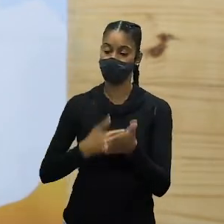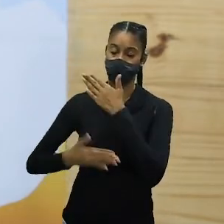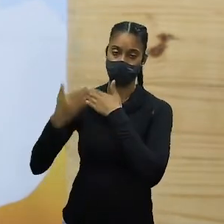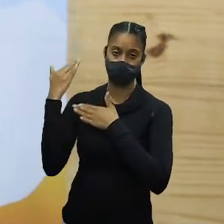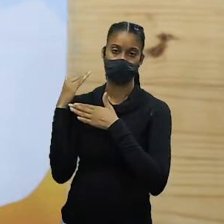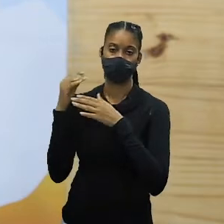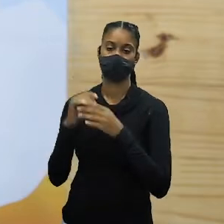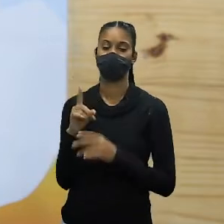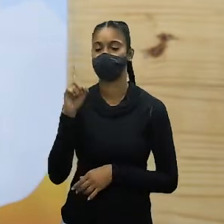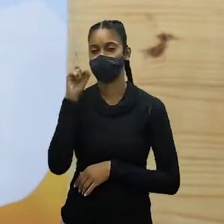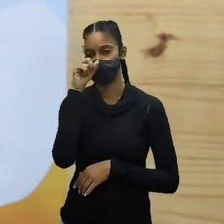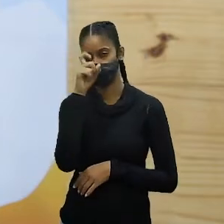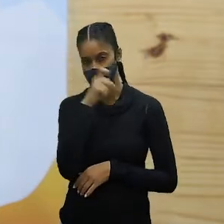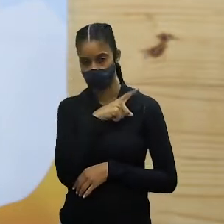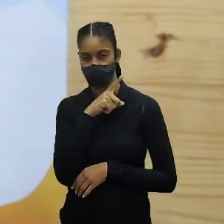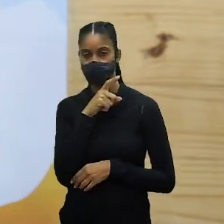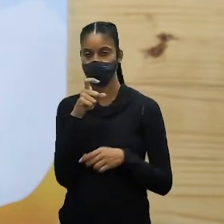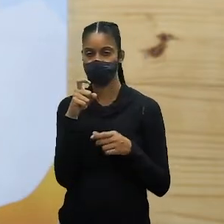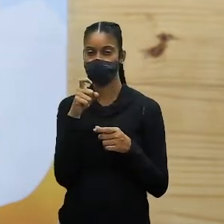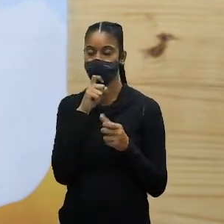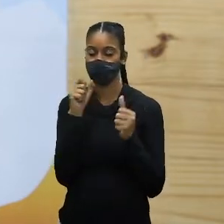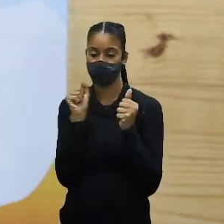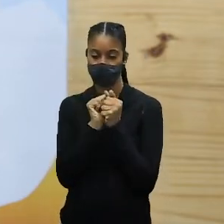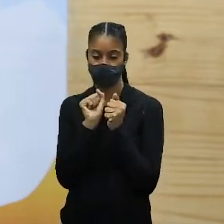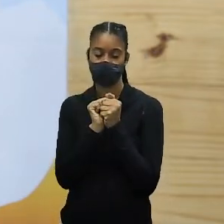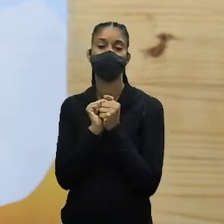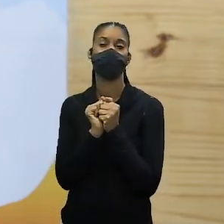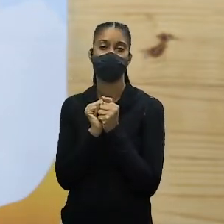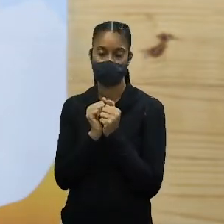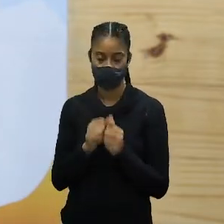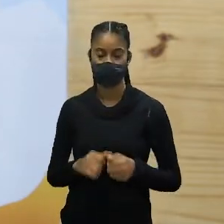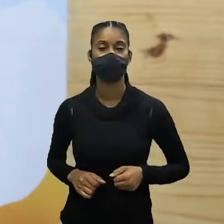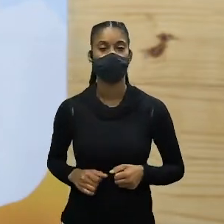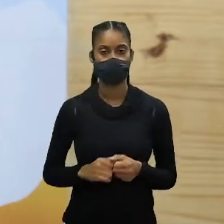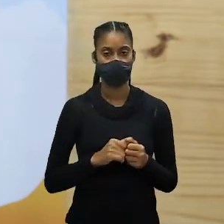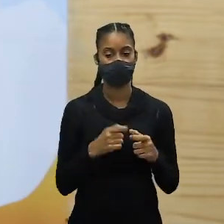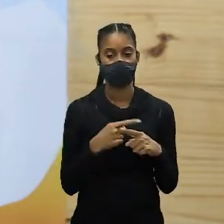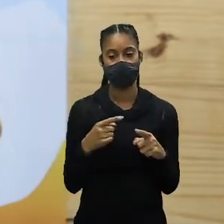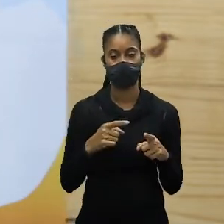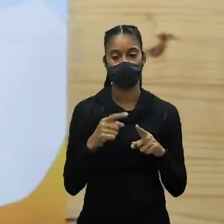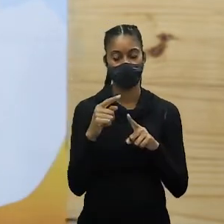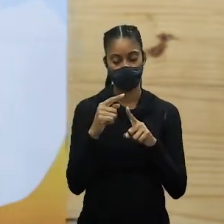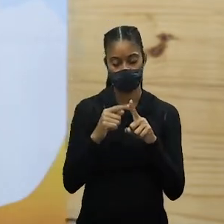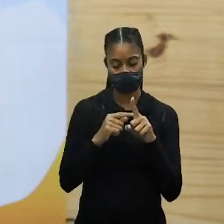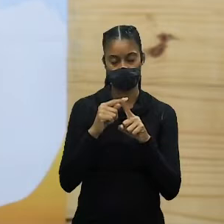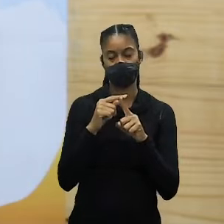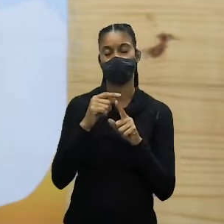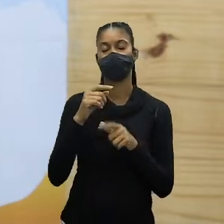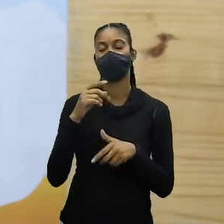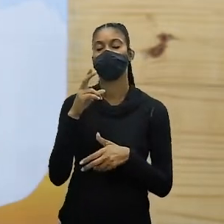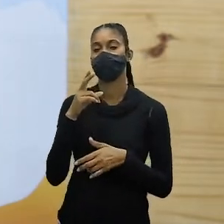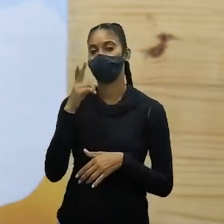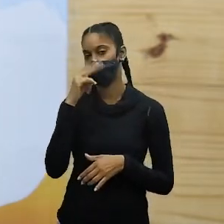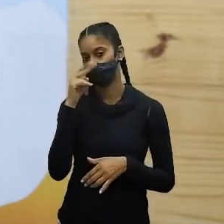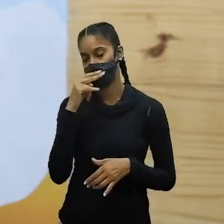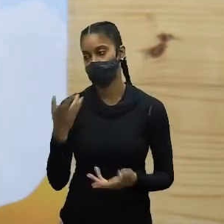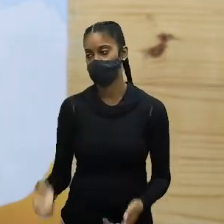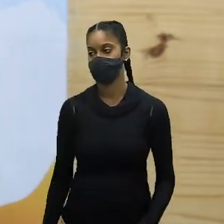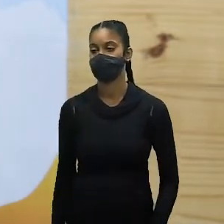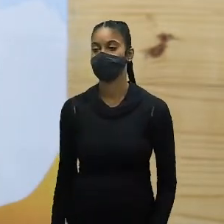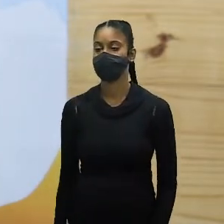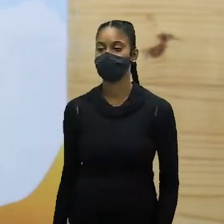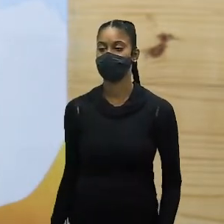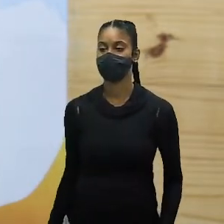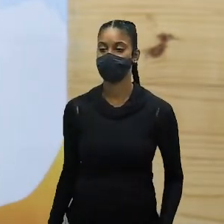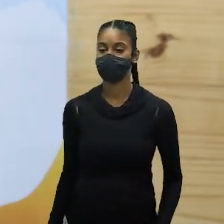está dificultando o congelamento, a aproximação das moléculas de água. Mas a temperatura é a mesma. Aí então você pode se